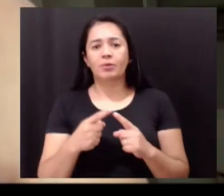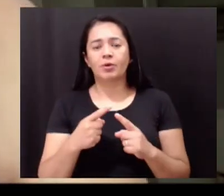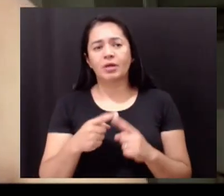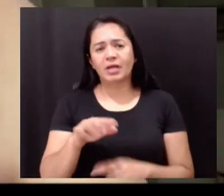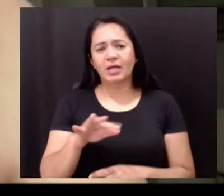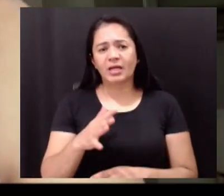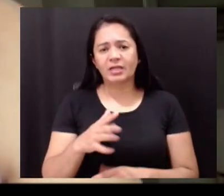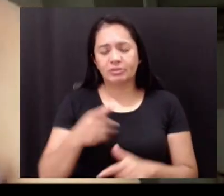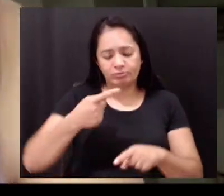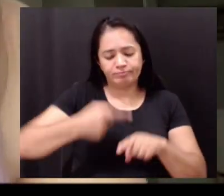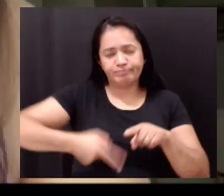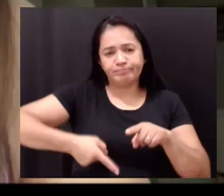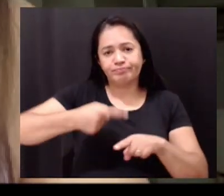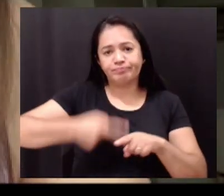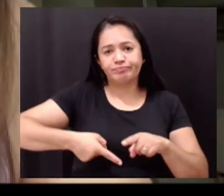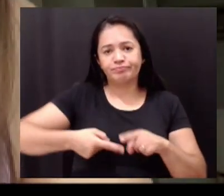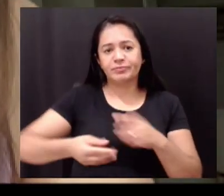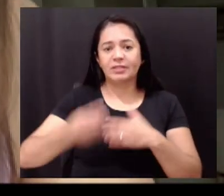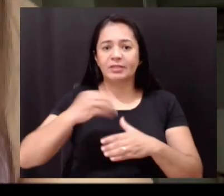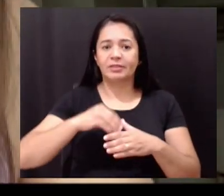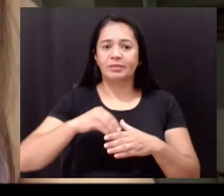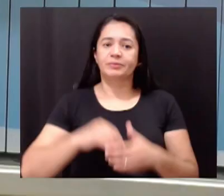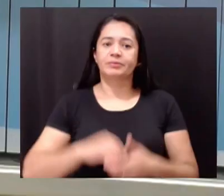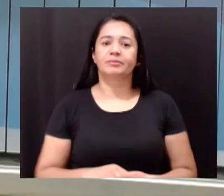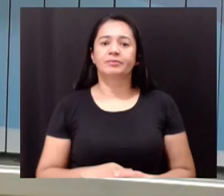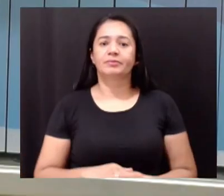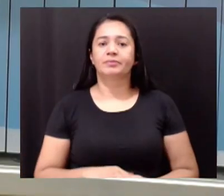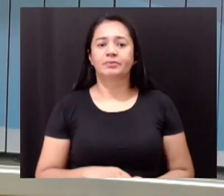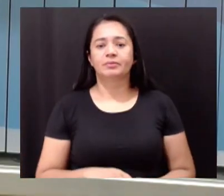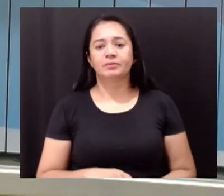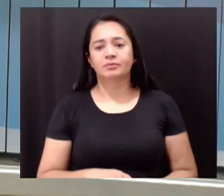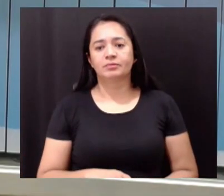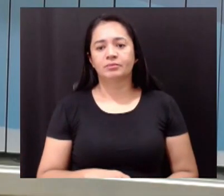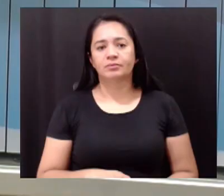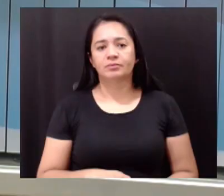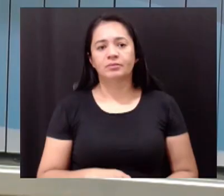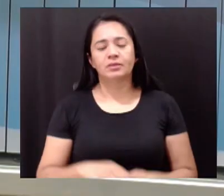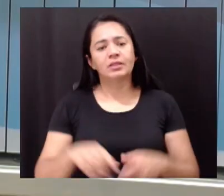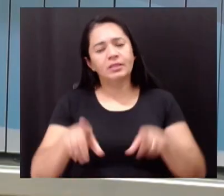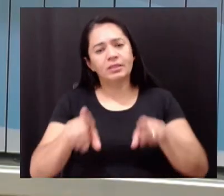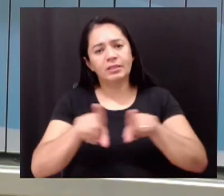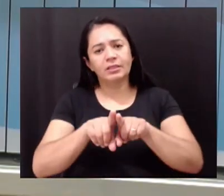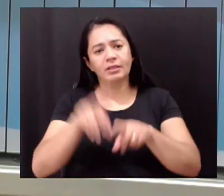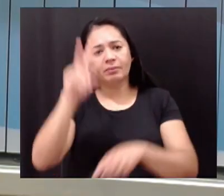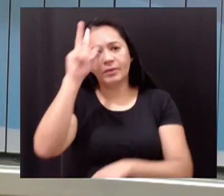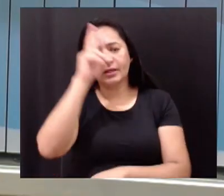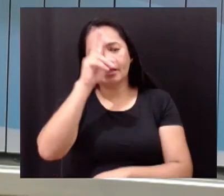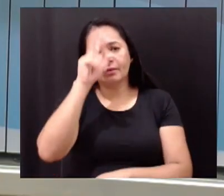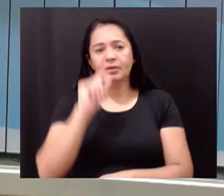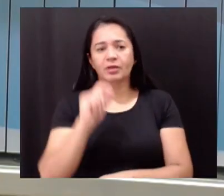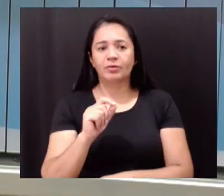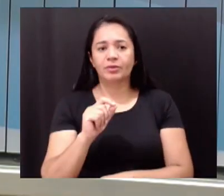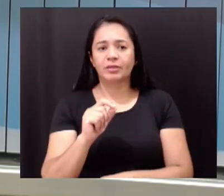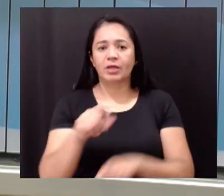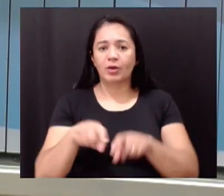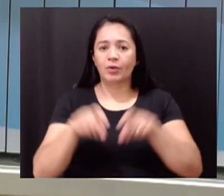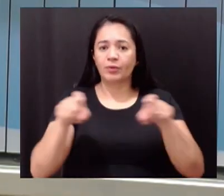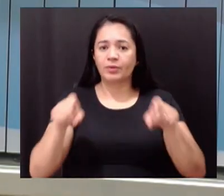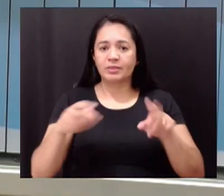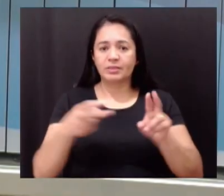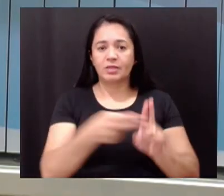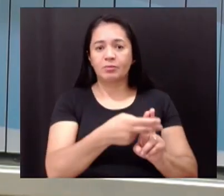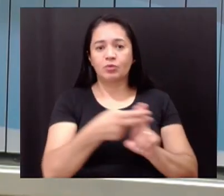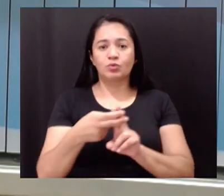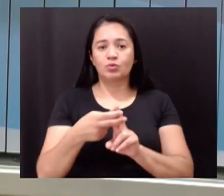esse sangramento. E até lembrar que o exame de Papa Nicolau ele é oferecido pelo SUS, né, o Sistema Único de